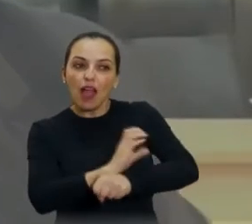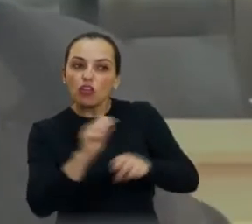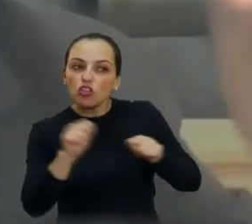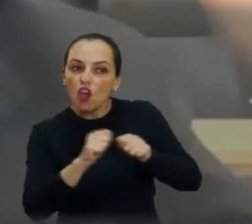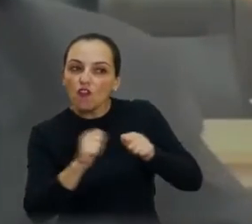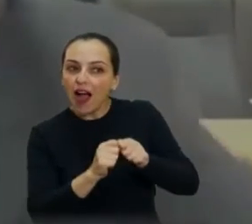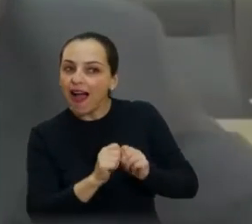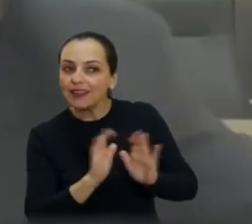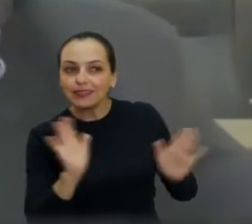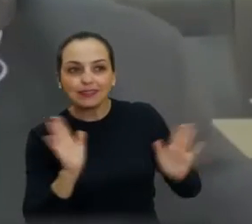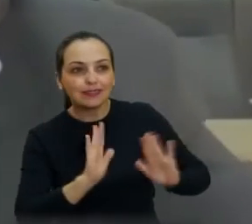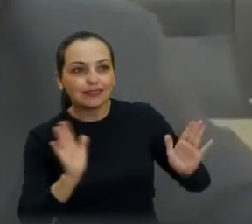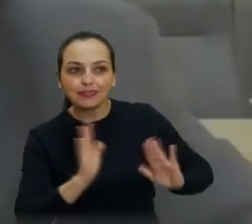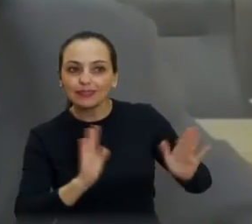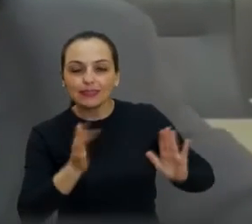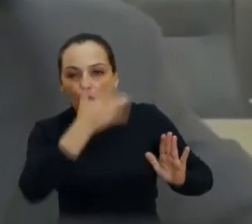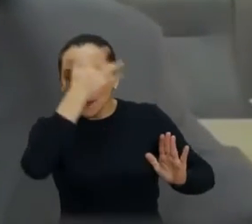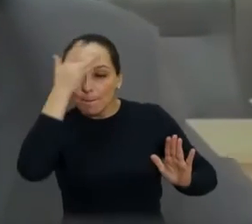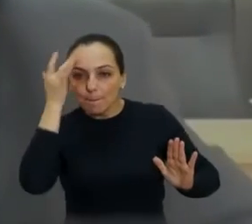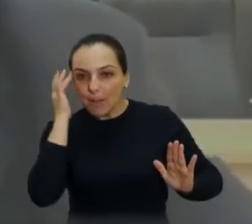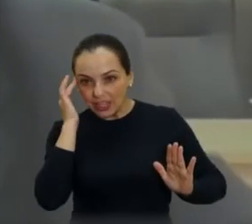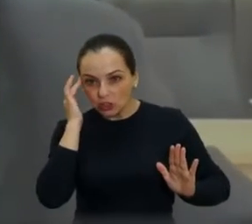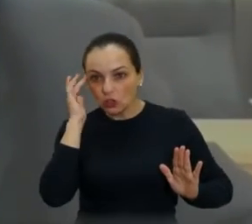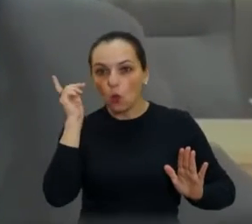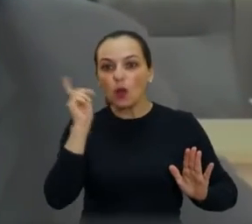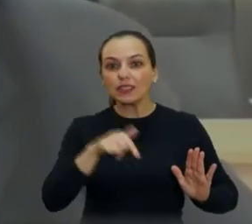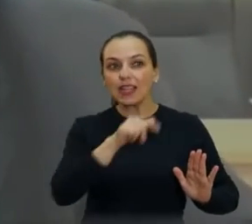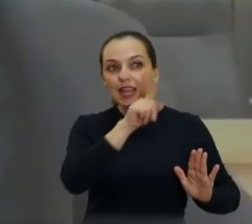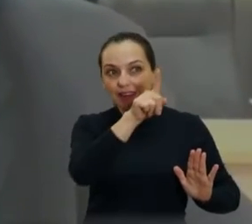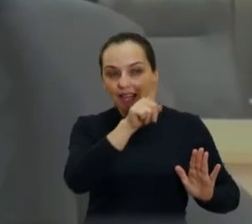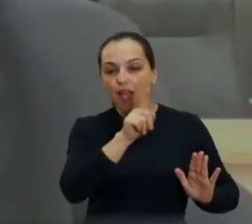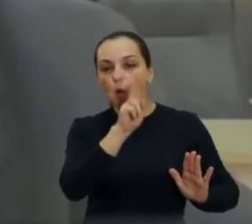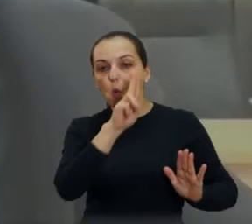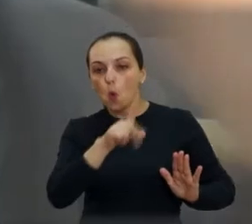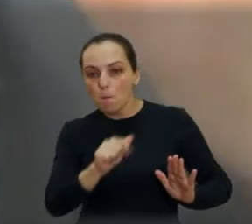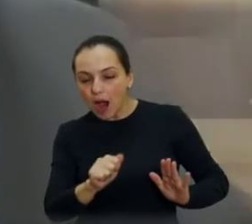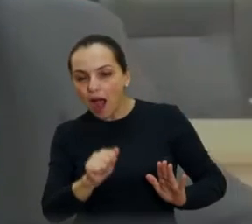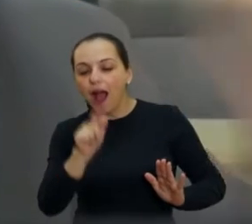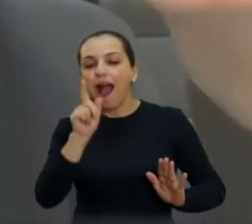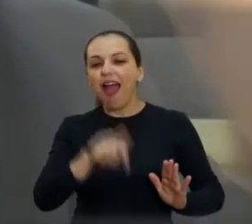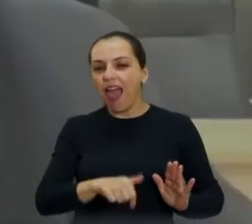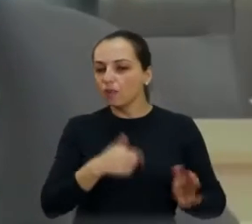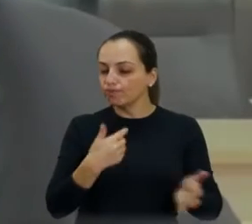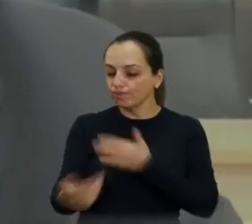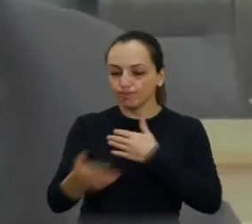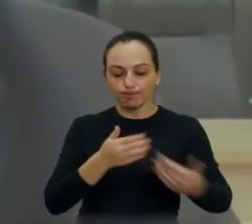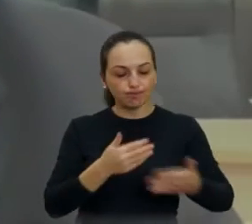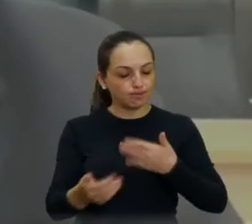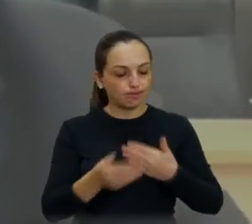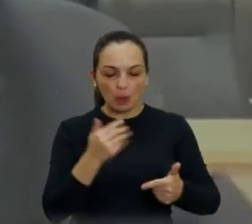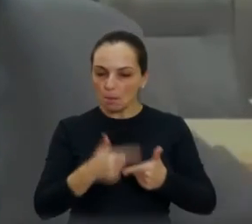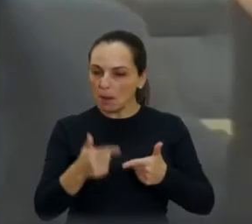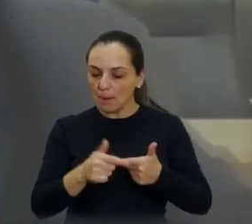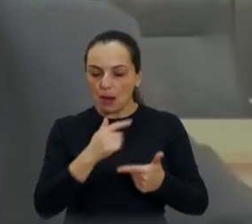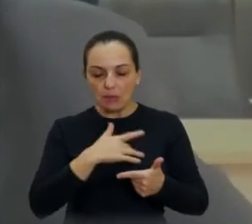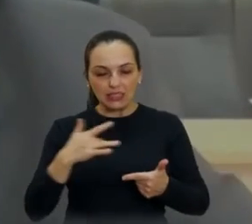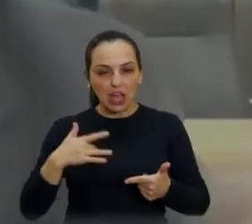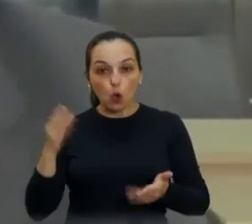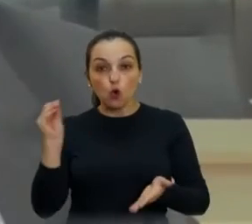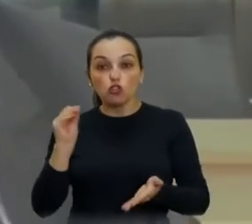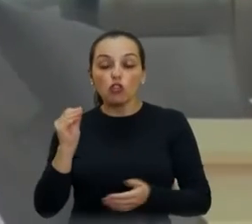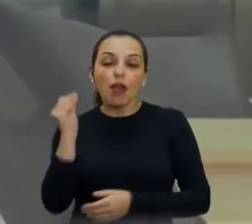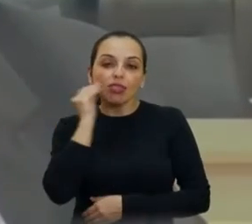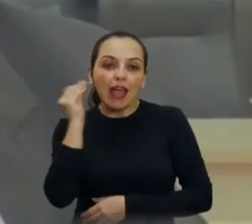faz. Porque qualquer pessoa que vem com óbito das UPAs, das unidades de saúde, pode ser do infarto, o que for, faz o